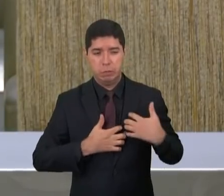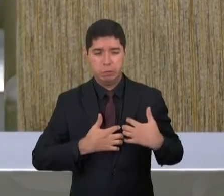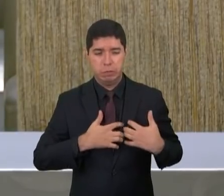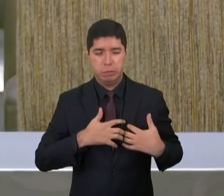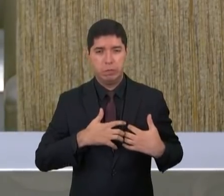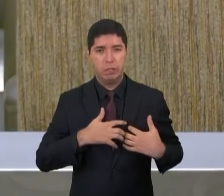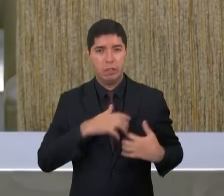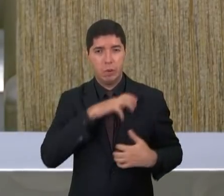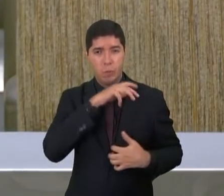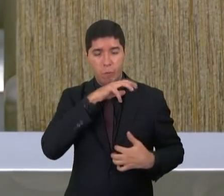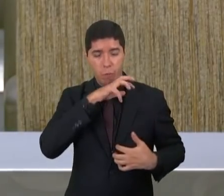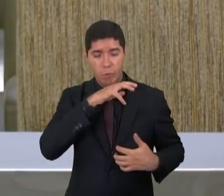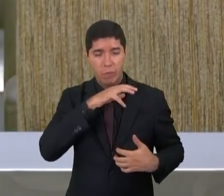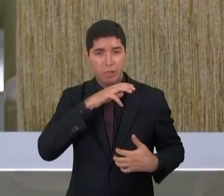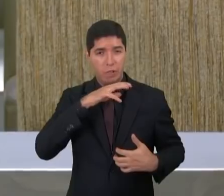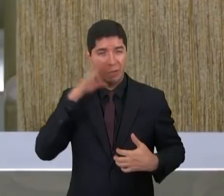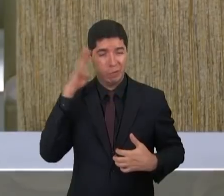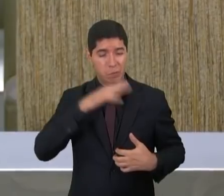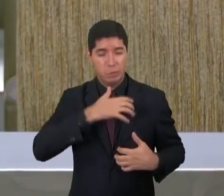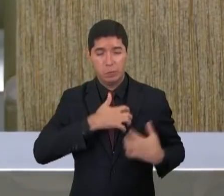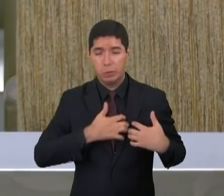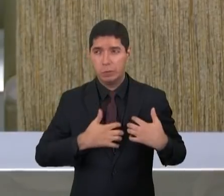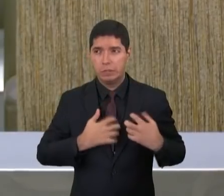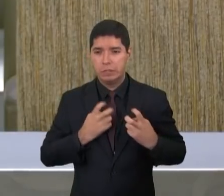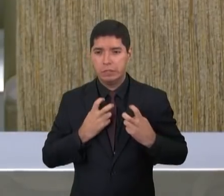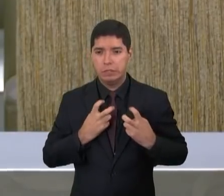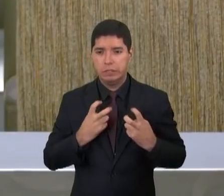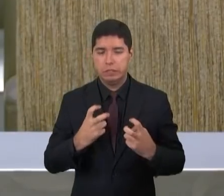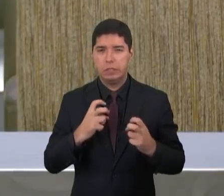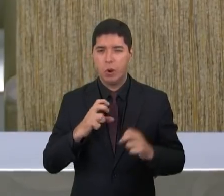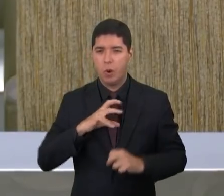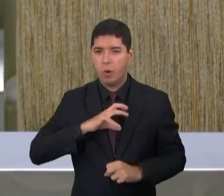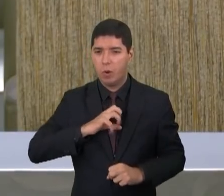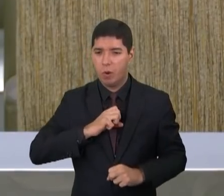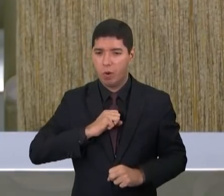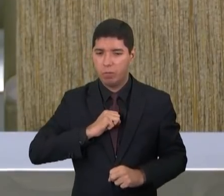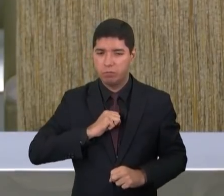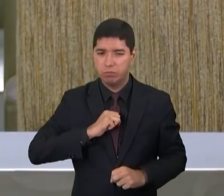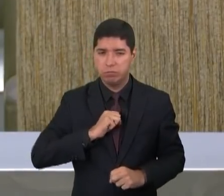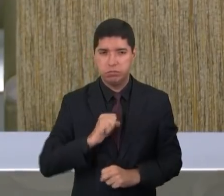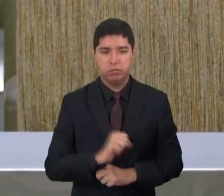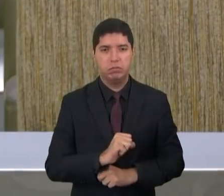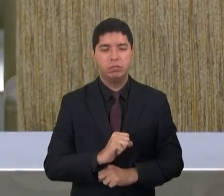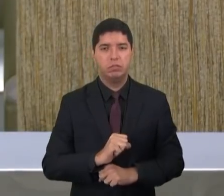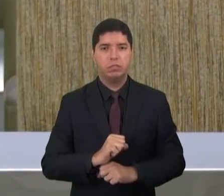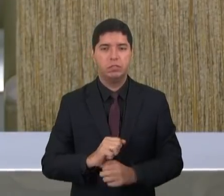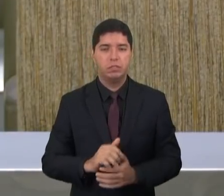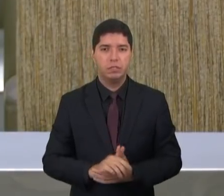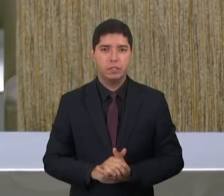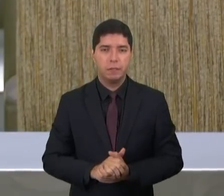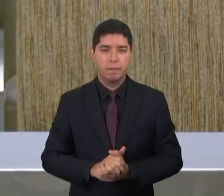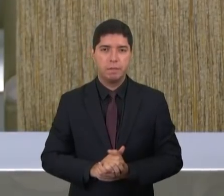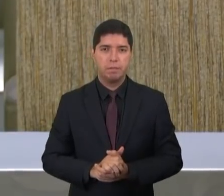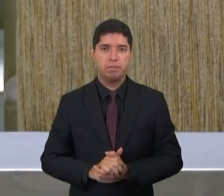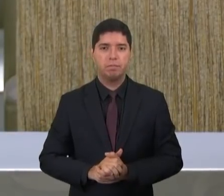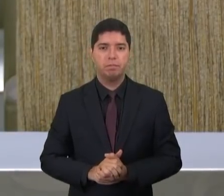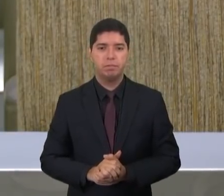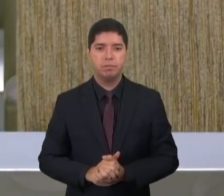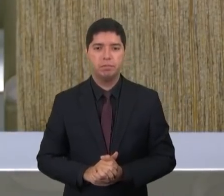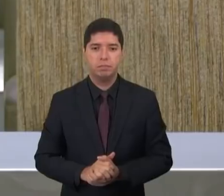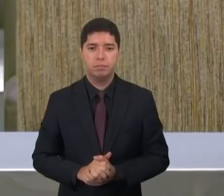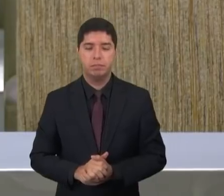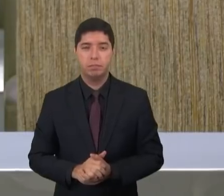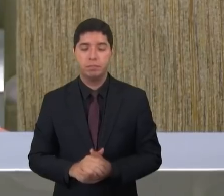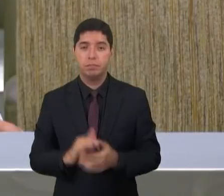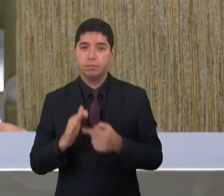com cólera, furor, ódio. Você sabia disso? Eu já falei